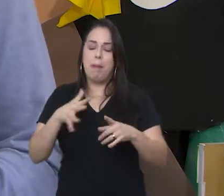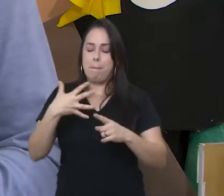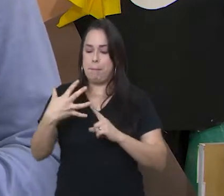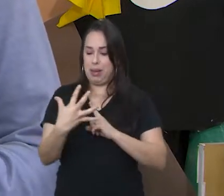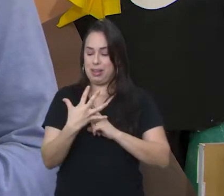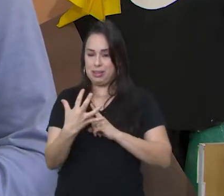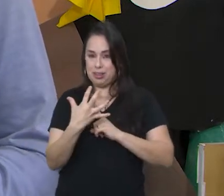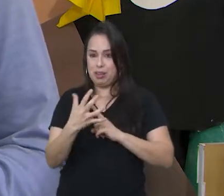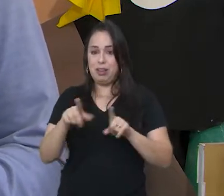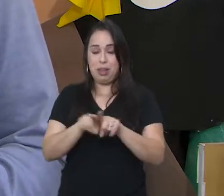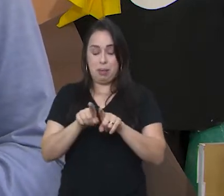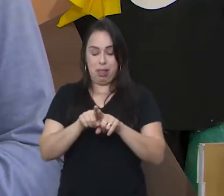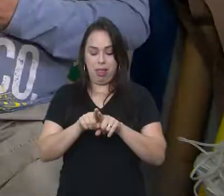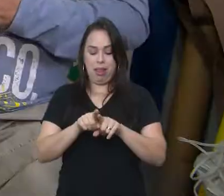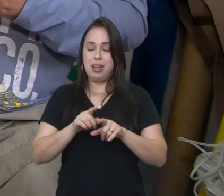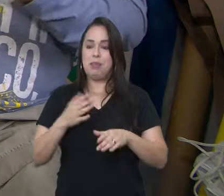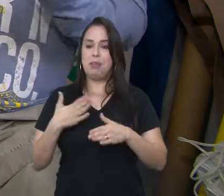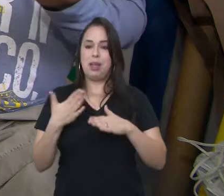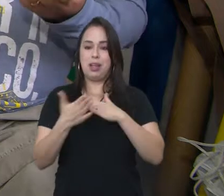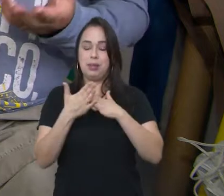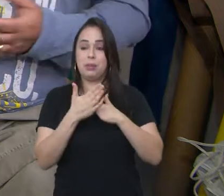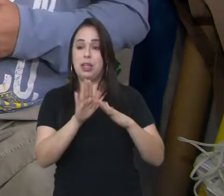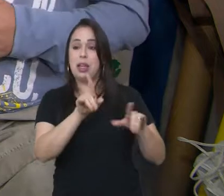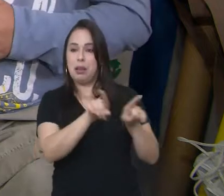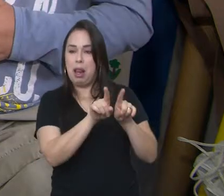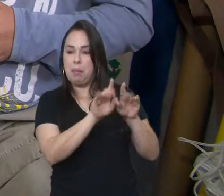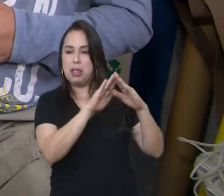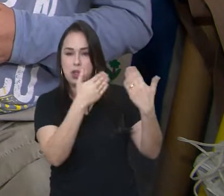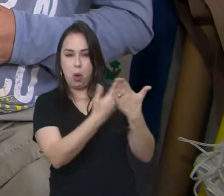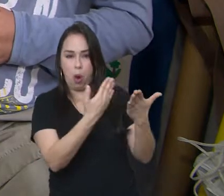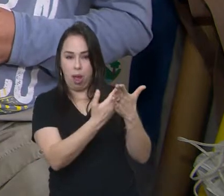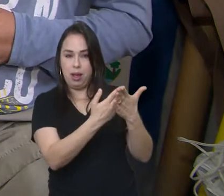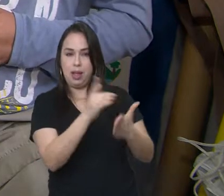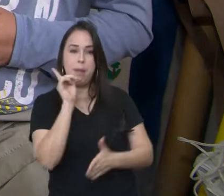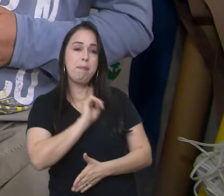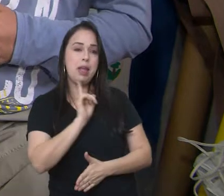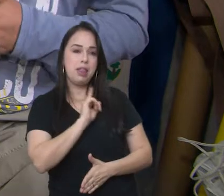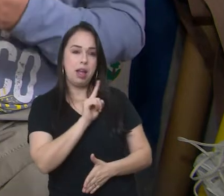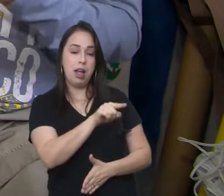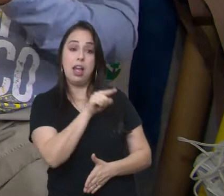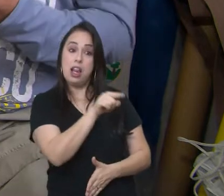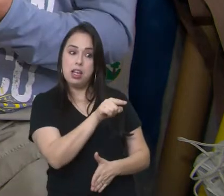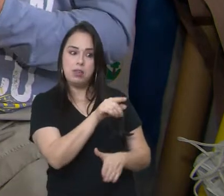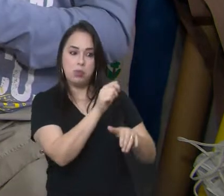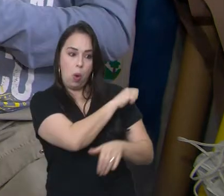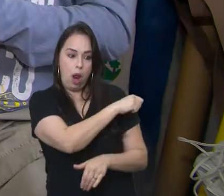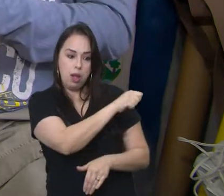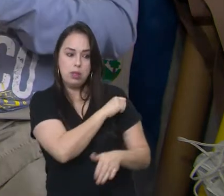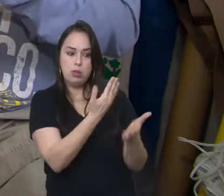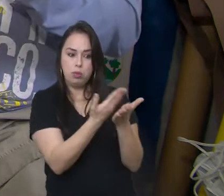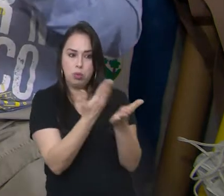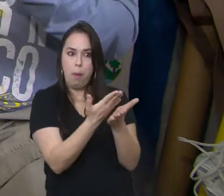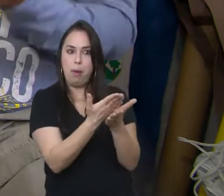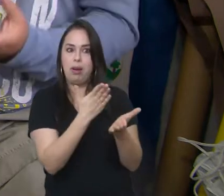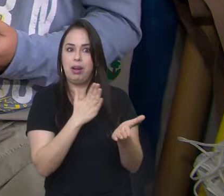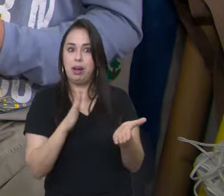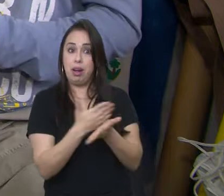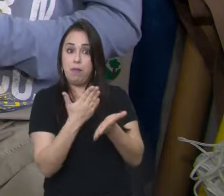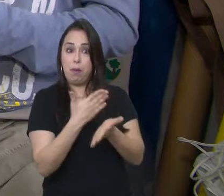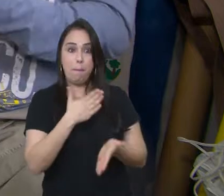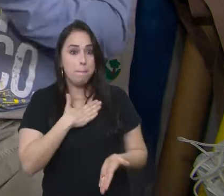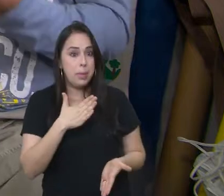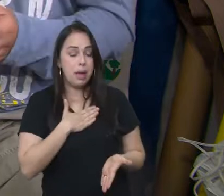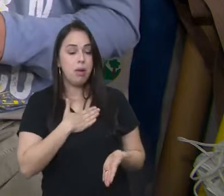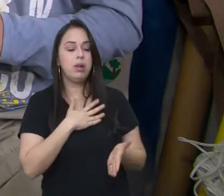mim influencia, ajuda, né? Tem uma escola de Minas Gerais que ela estudou o meu livro, eles fizeram um